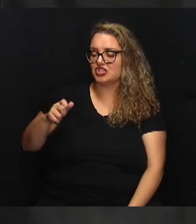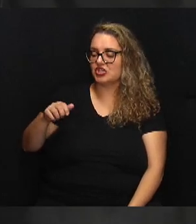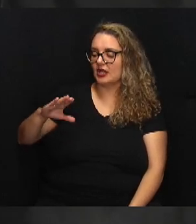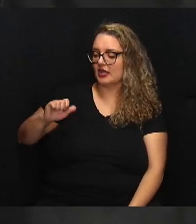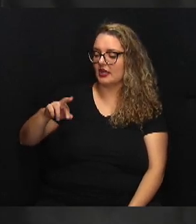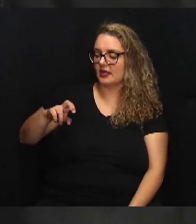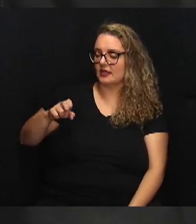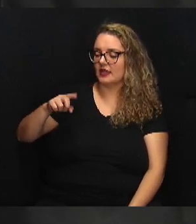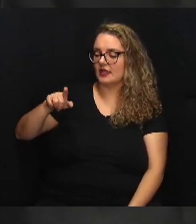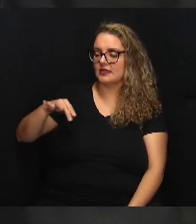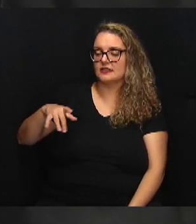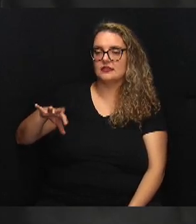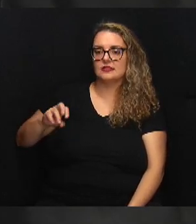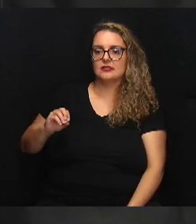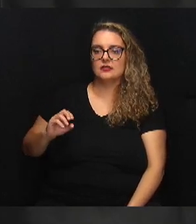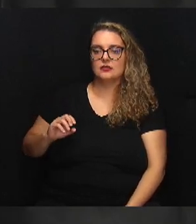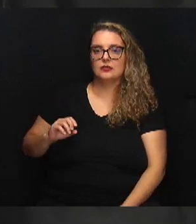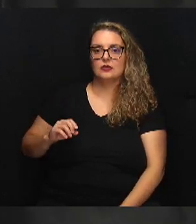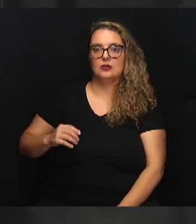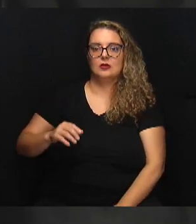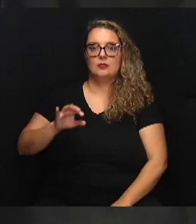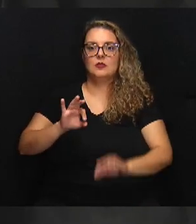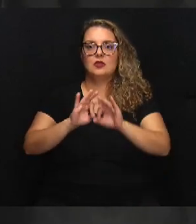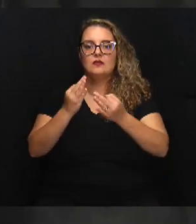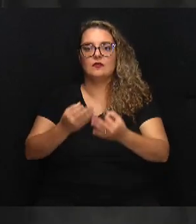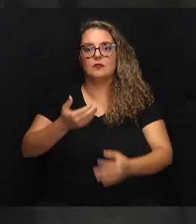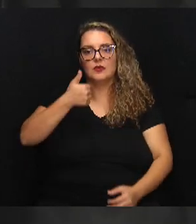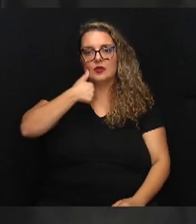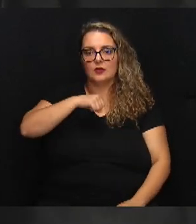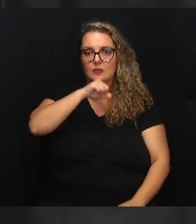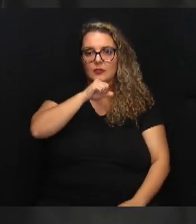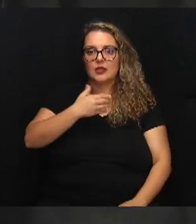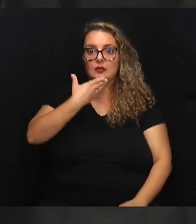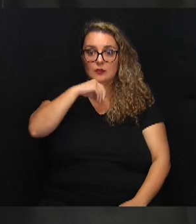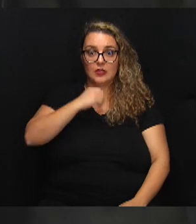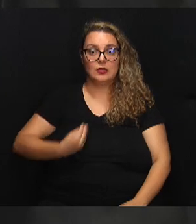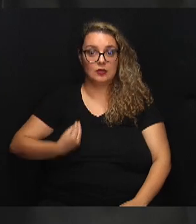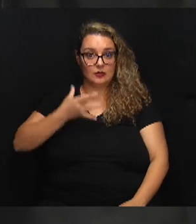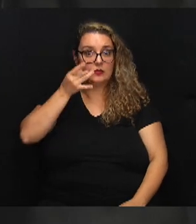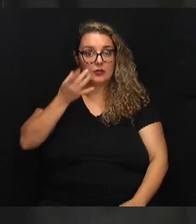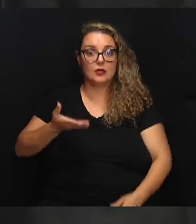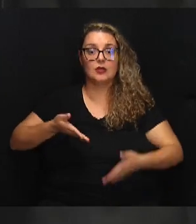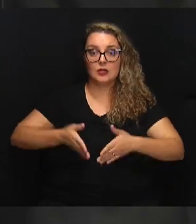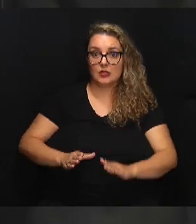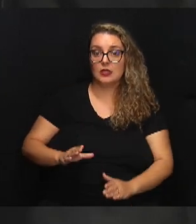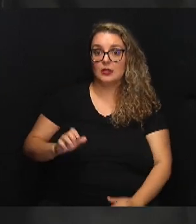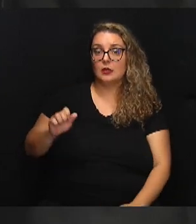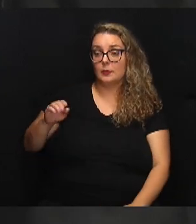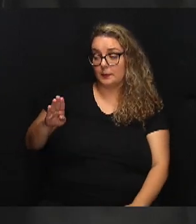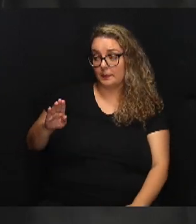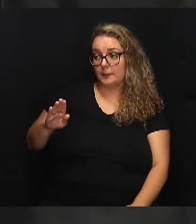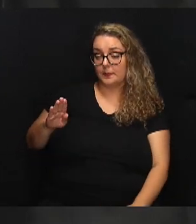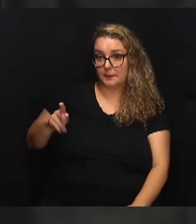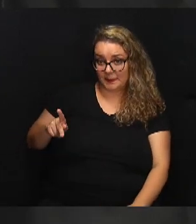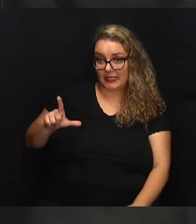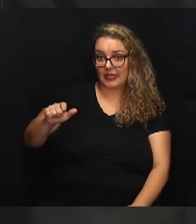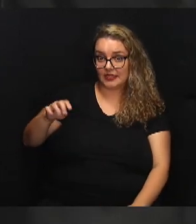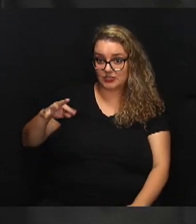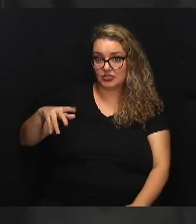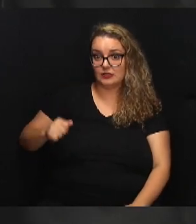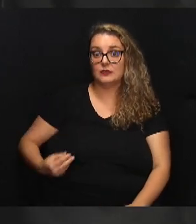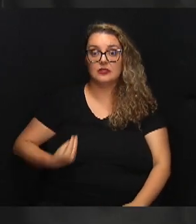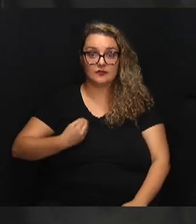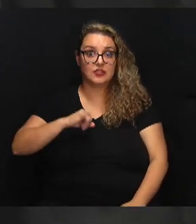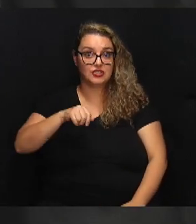onde a minha família materna e paterna vivem, né? Eu nasci em Santo Antônio da Platina, mas vivi muito tempo também em